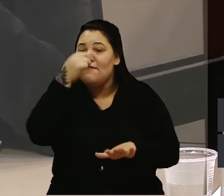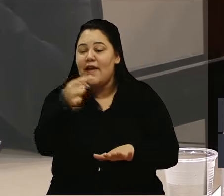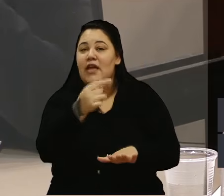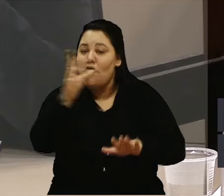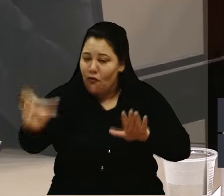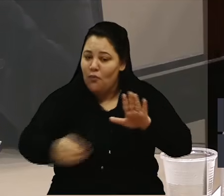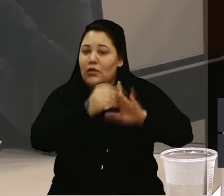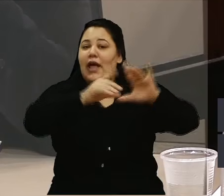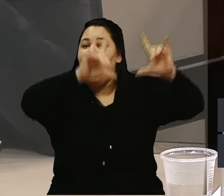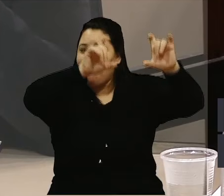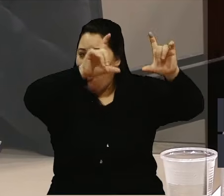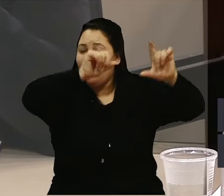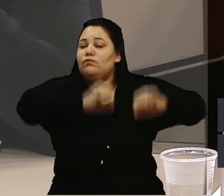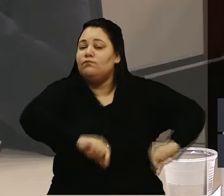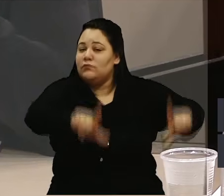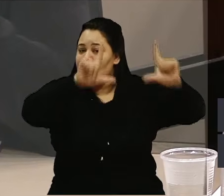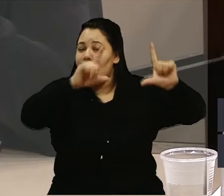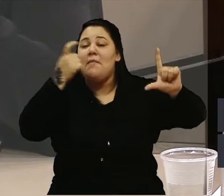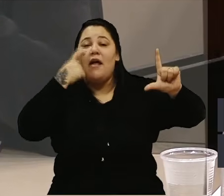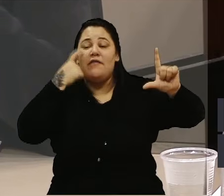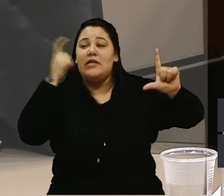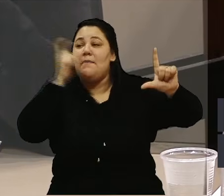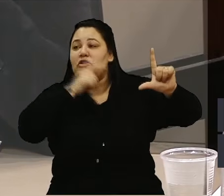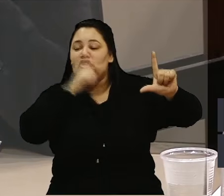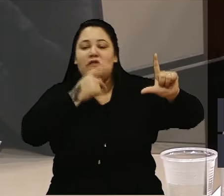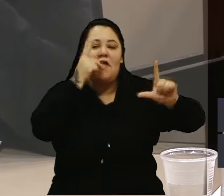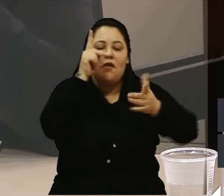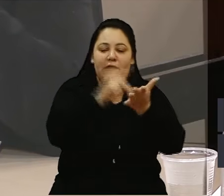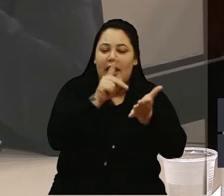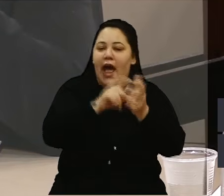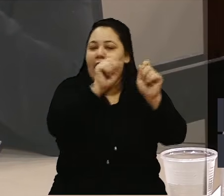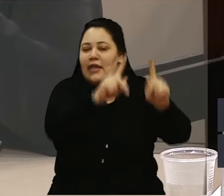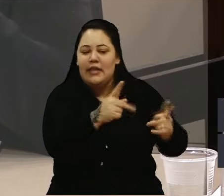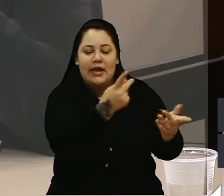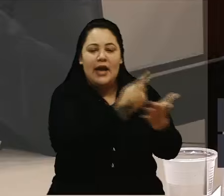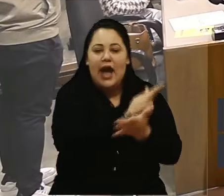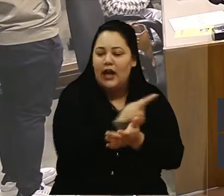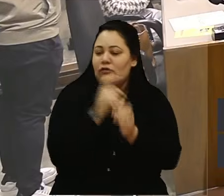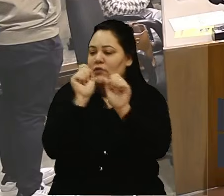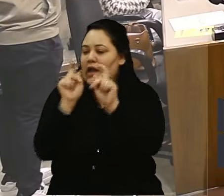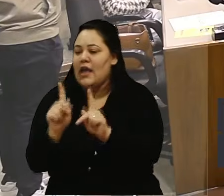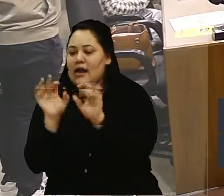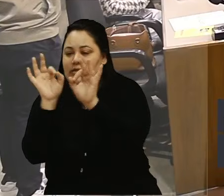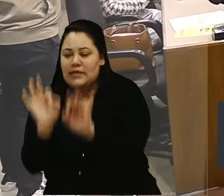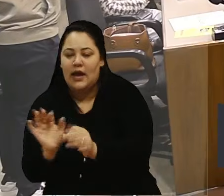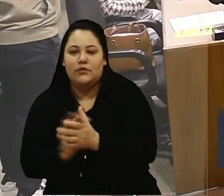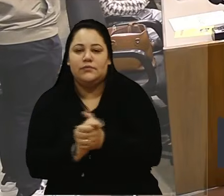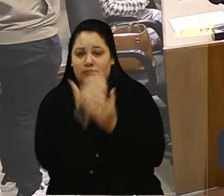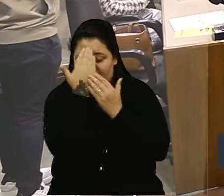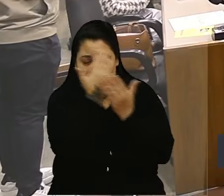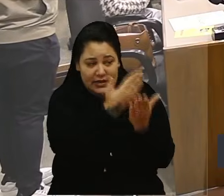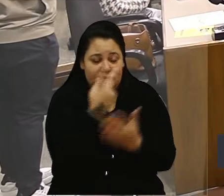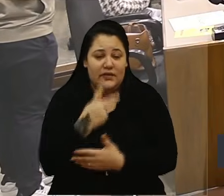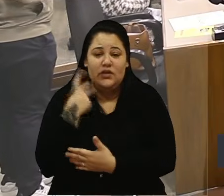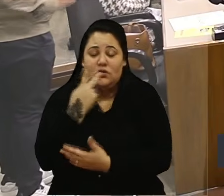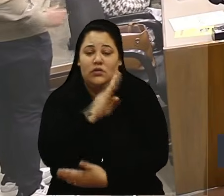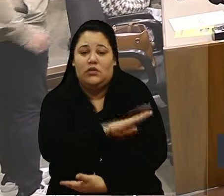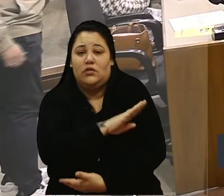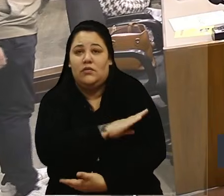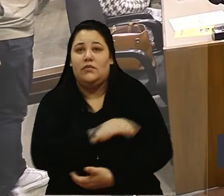telão aqui para o pessoal ver se a gente está mentindo, está faltando com a verdade, quem está certo, quem está errado. Muito obrigado. Obrigado, vereador. Capitão Ramon.